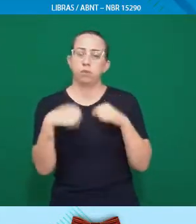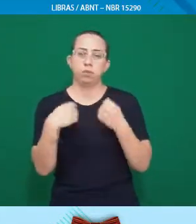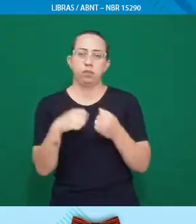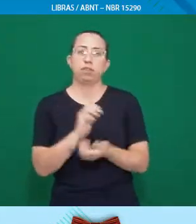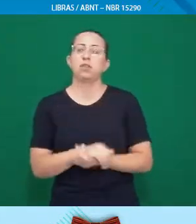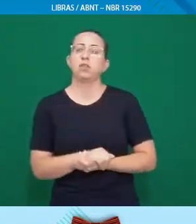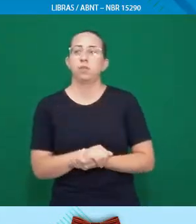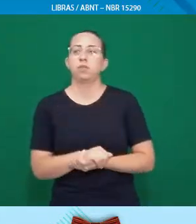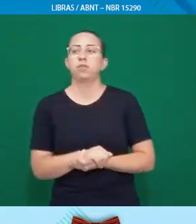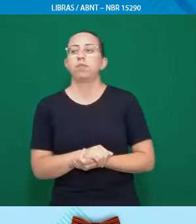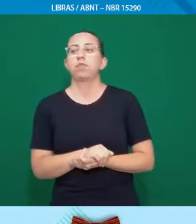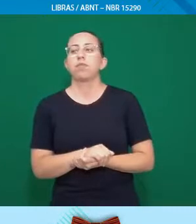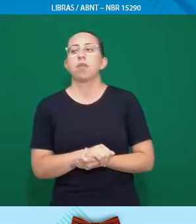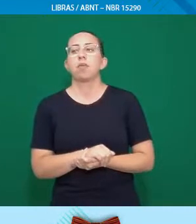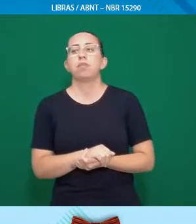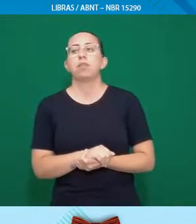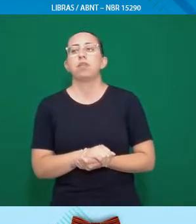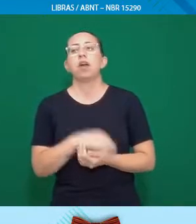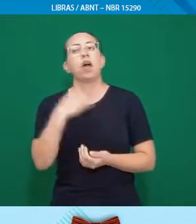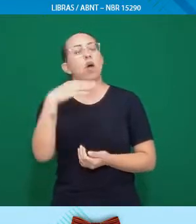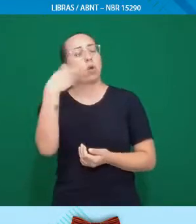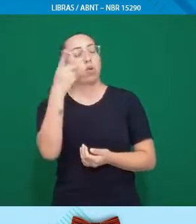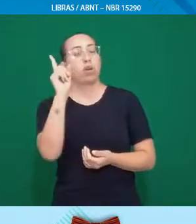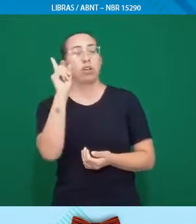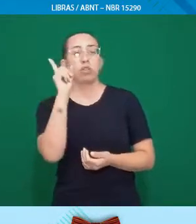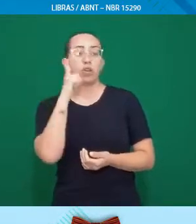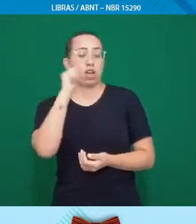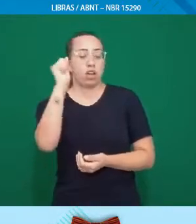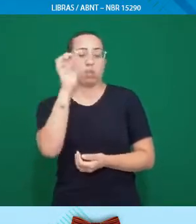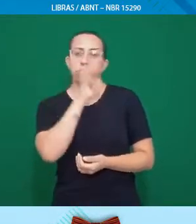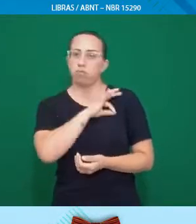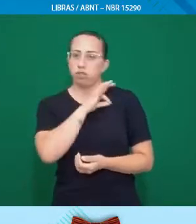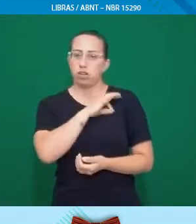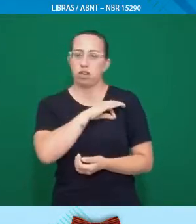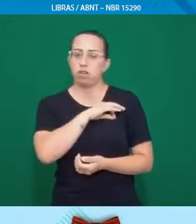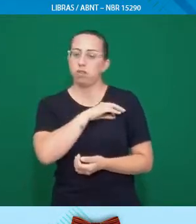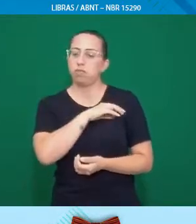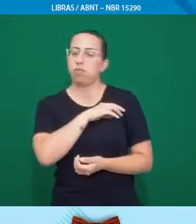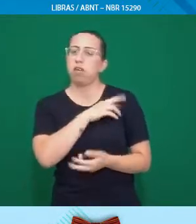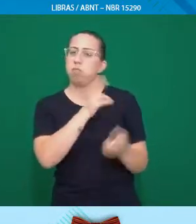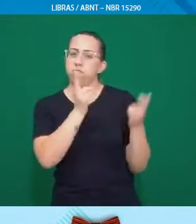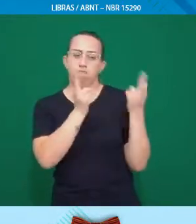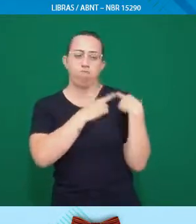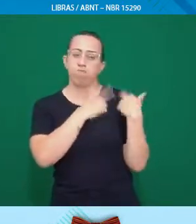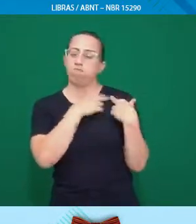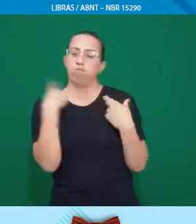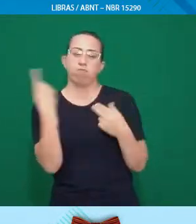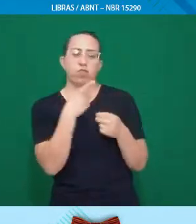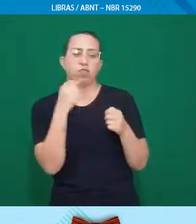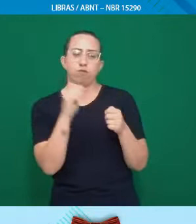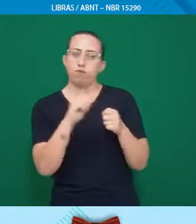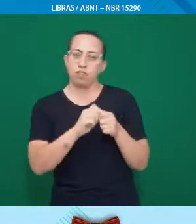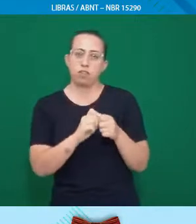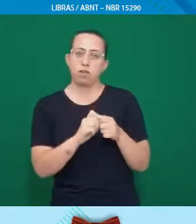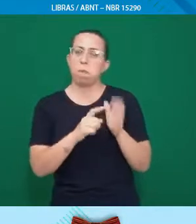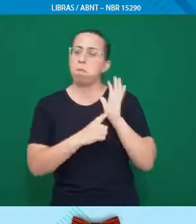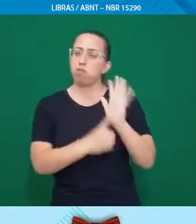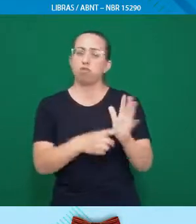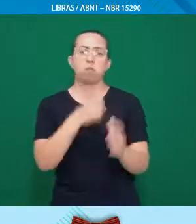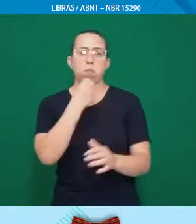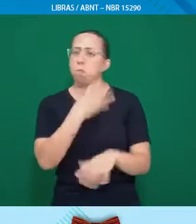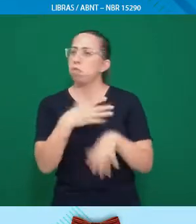remuneradas é nossa obrigação aí apresentar um bom resultado é o mínimo que nós podemos fazer